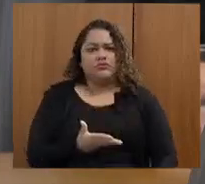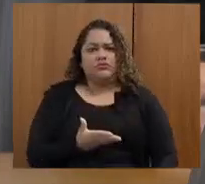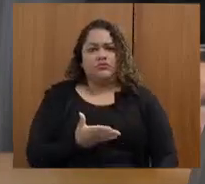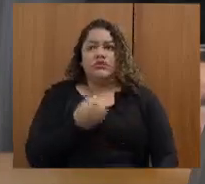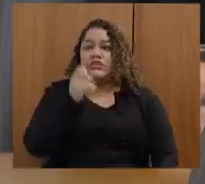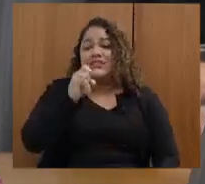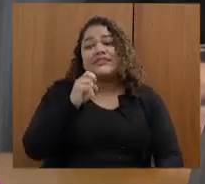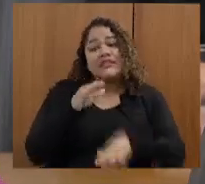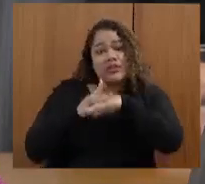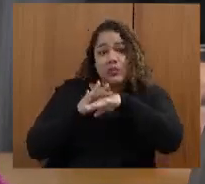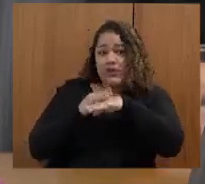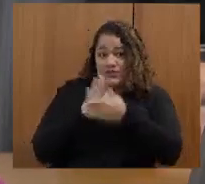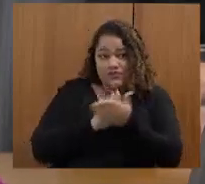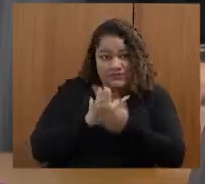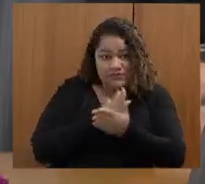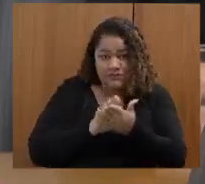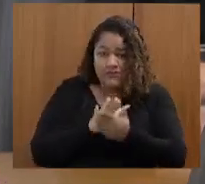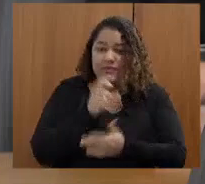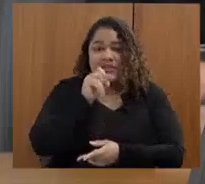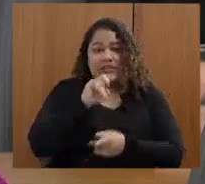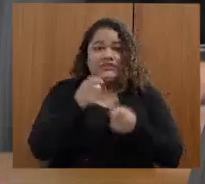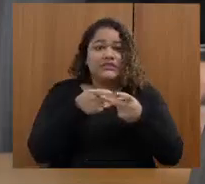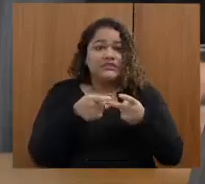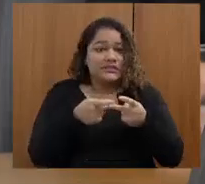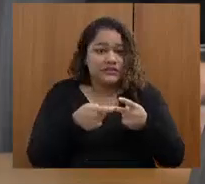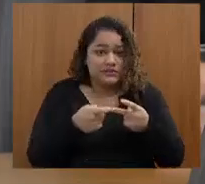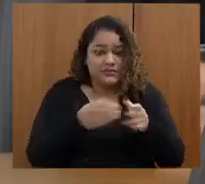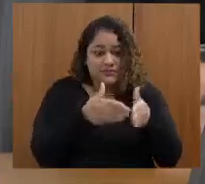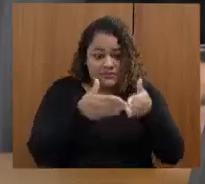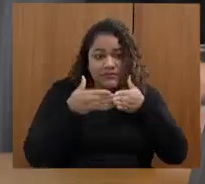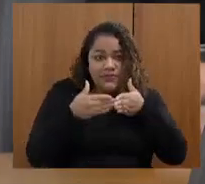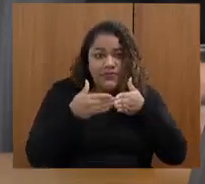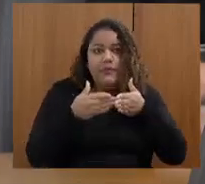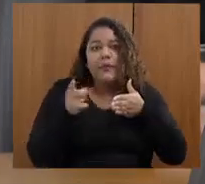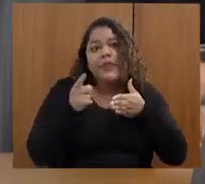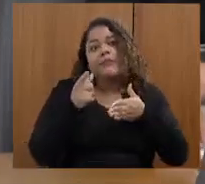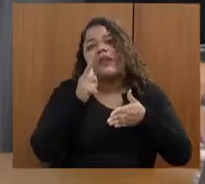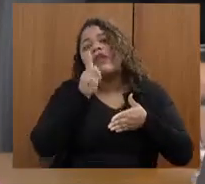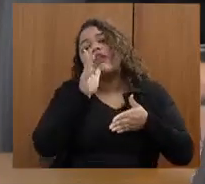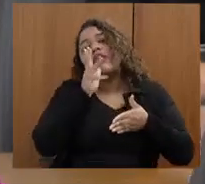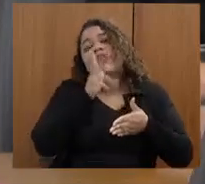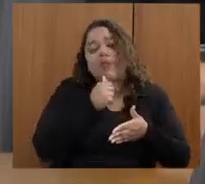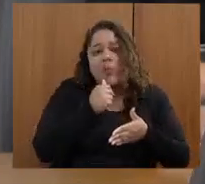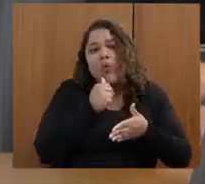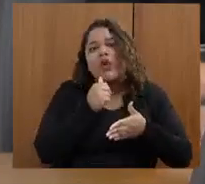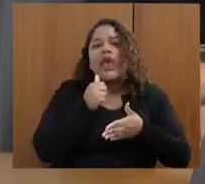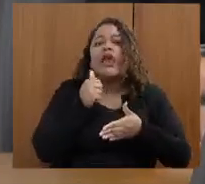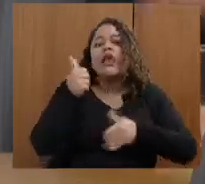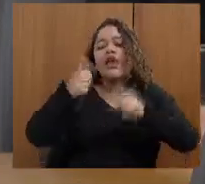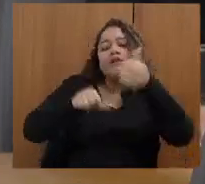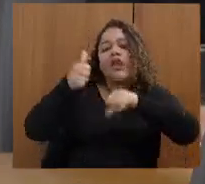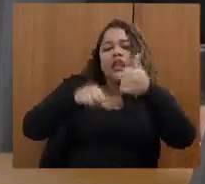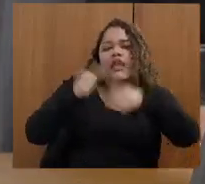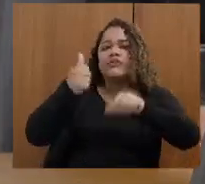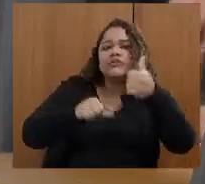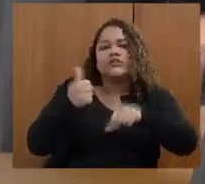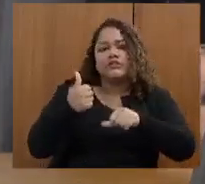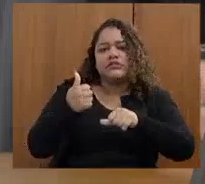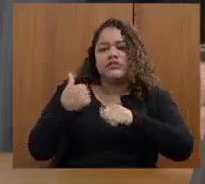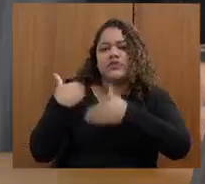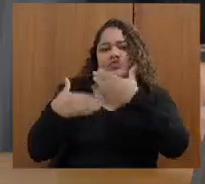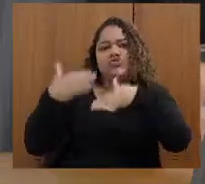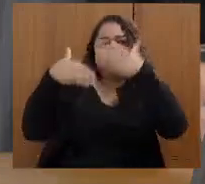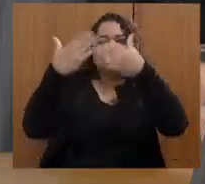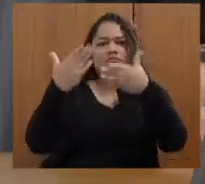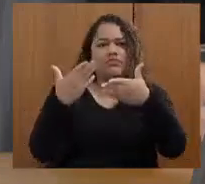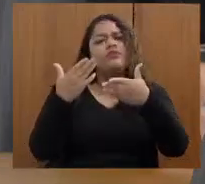se vocês não tirarem tantas licenças que demorem avaliação de desempenho você sabe melhor do que eu como é que essa contagem de